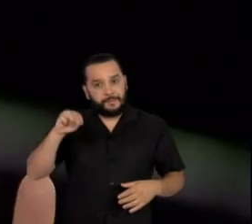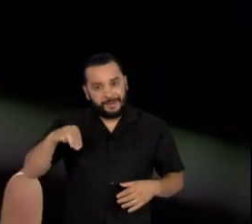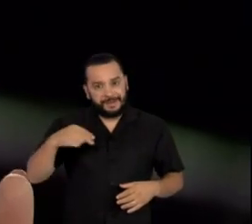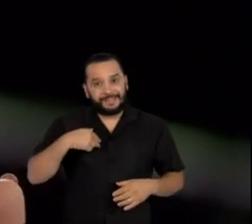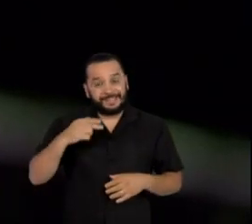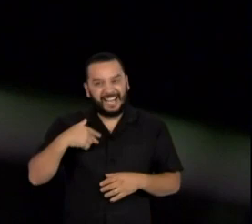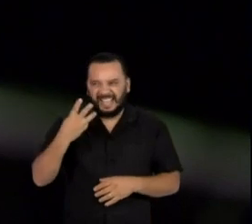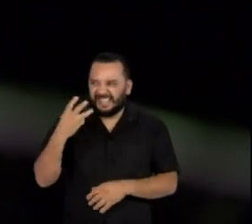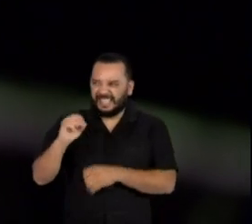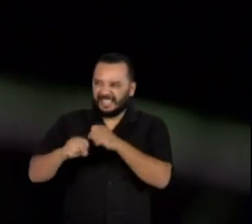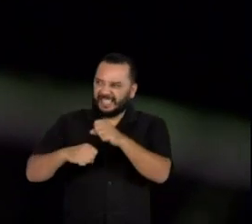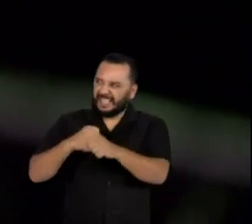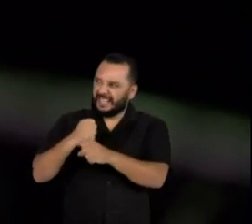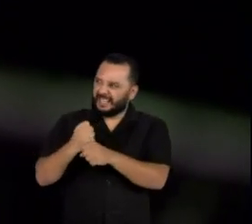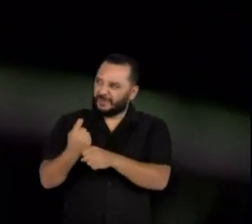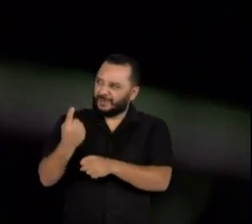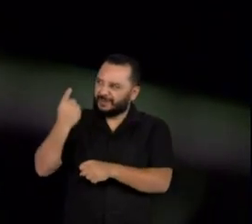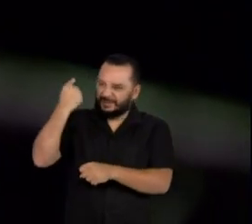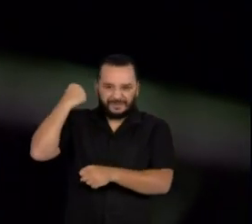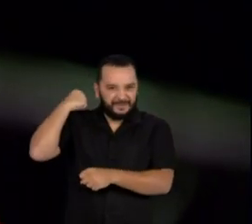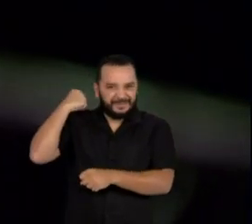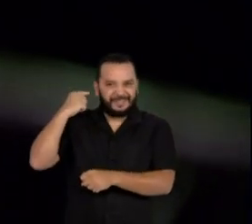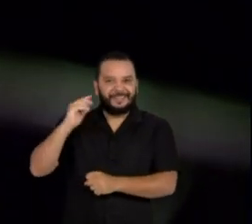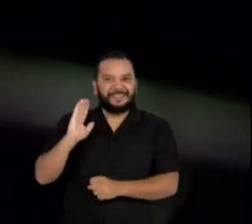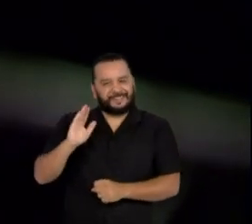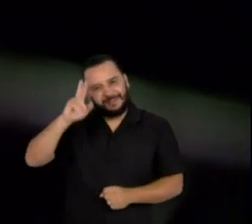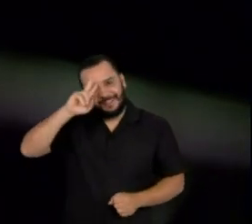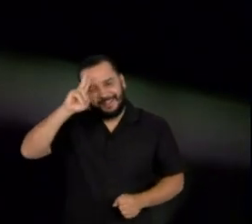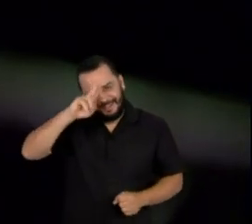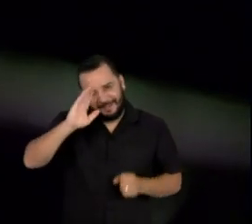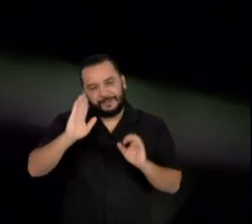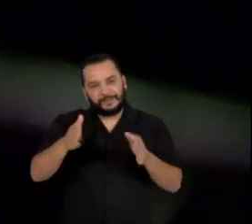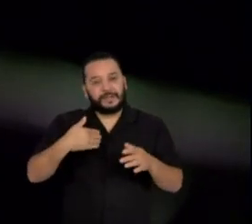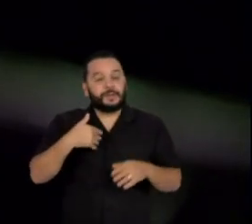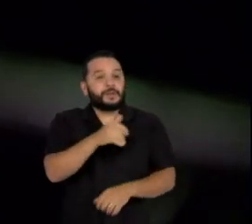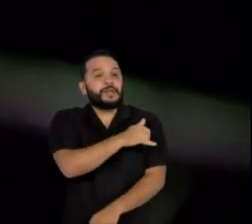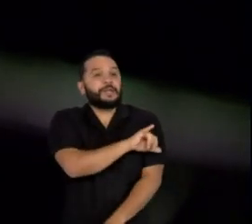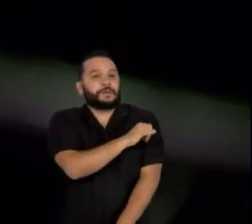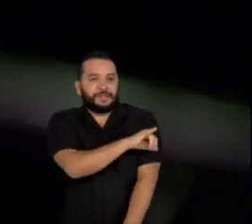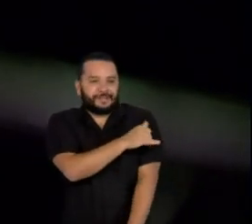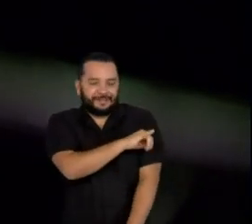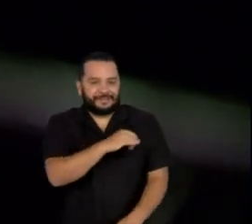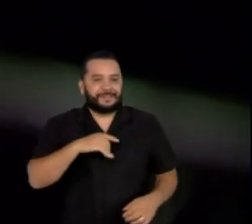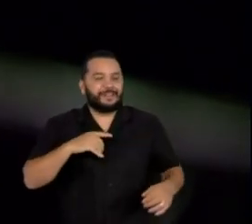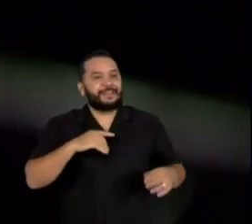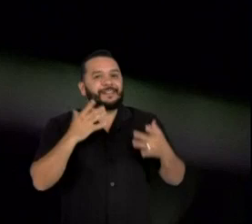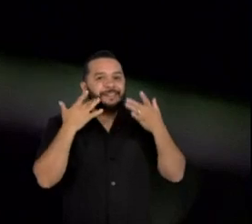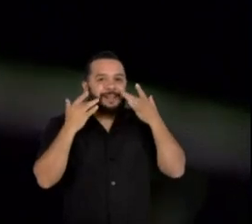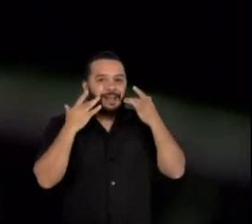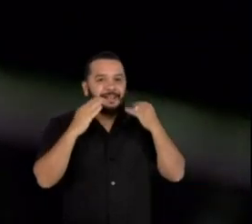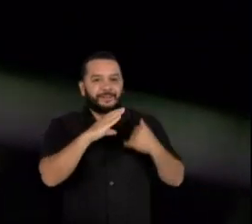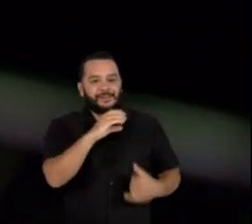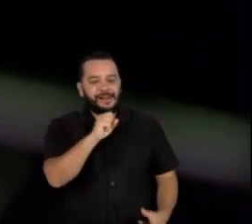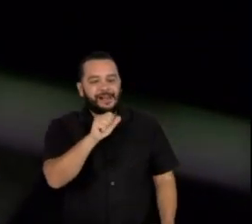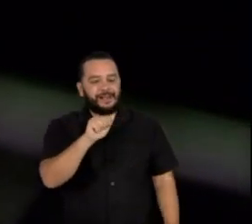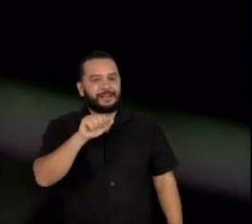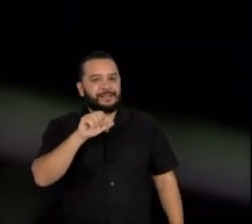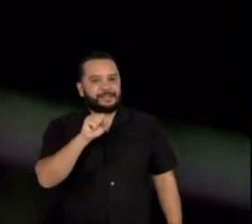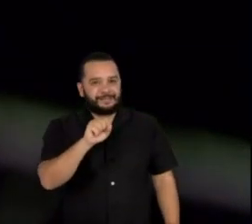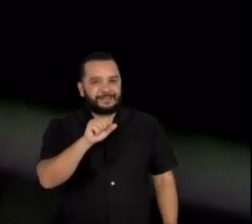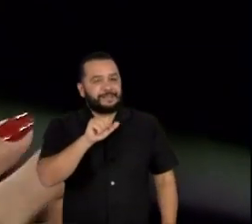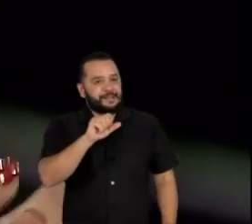né? Eu me lembro que no Rio de Janeiro, no Teatro Casagrande, depois do espetáculo, veio um rapaz falar